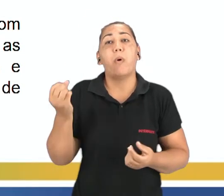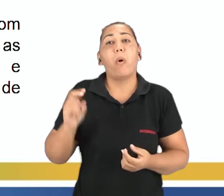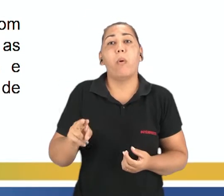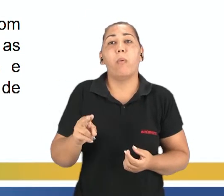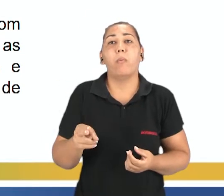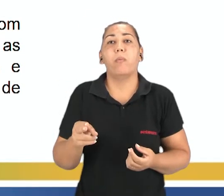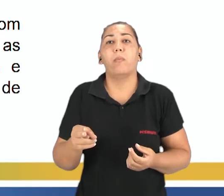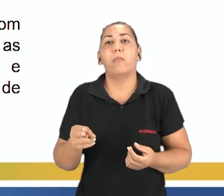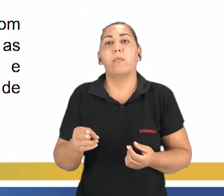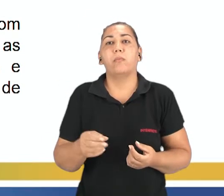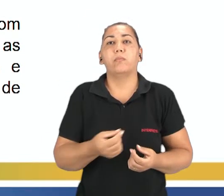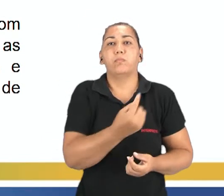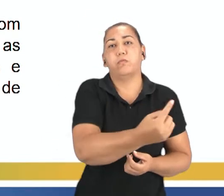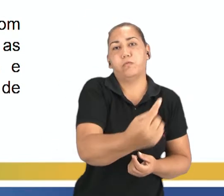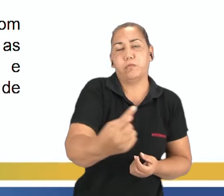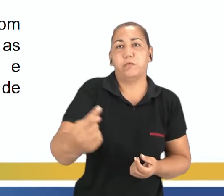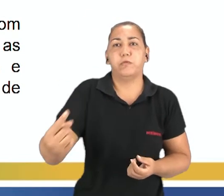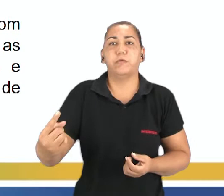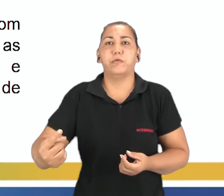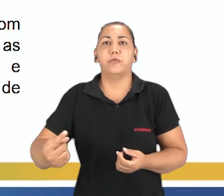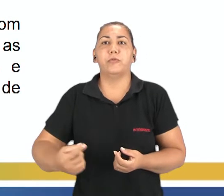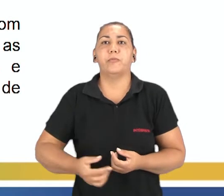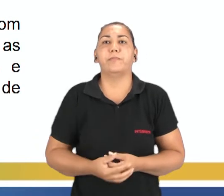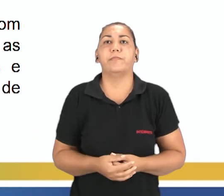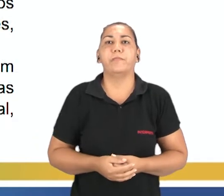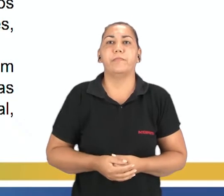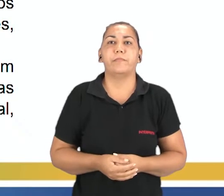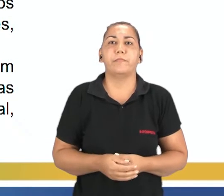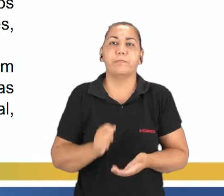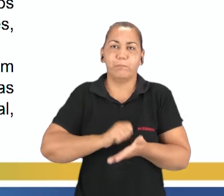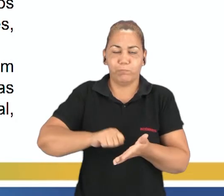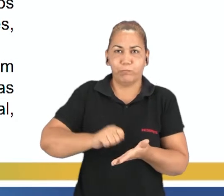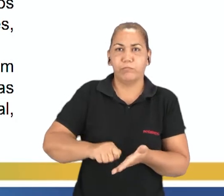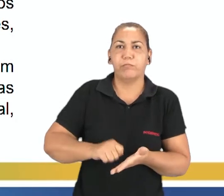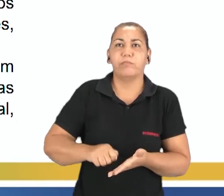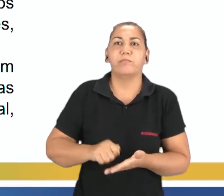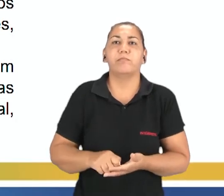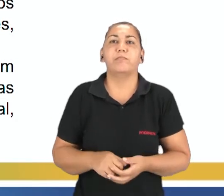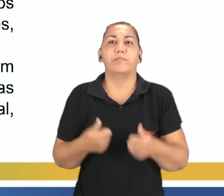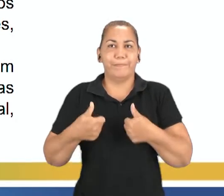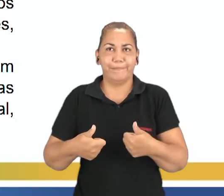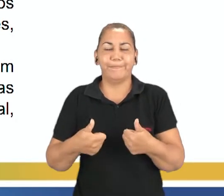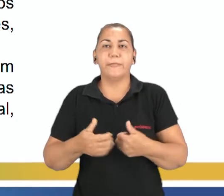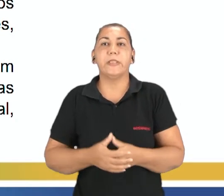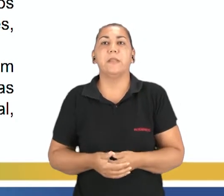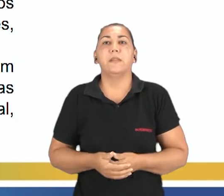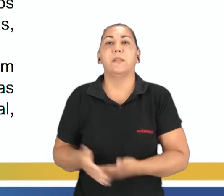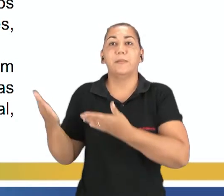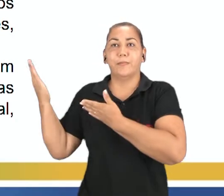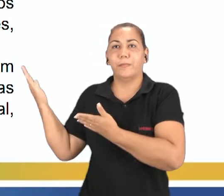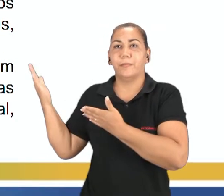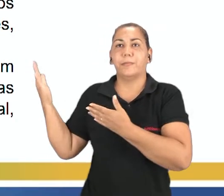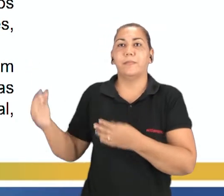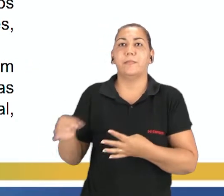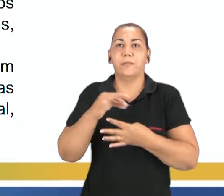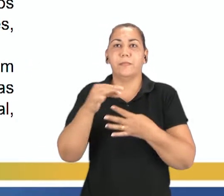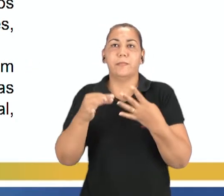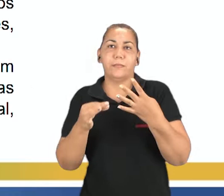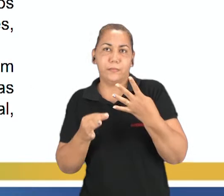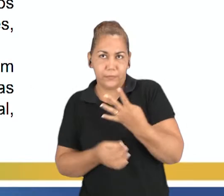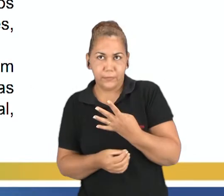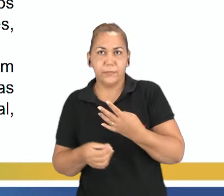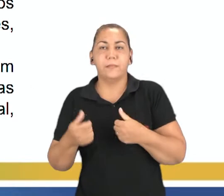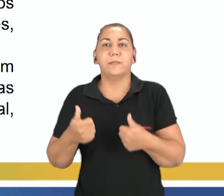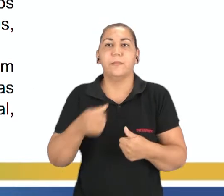pelos repórteres no momento de escrever a matéria. Certinho? Vamos ver então mais 4 tipos de